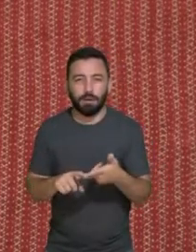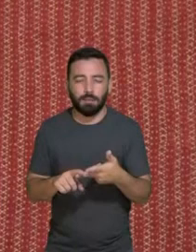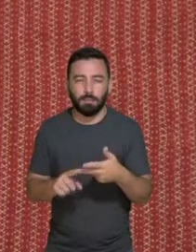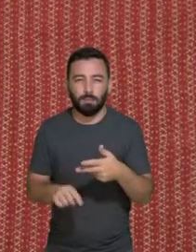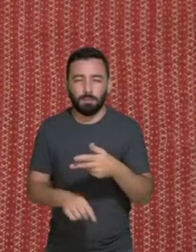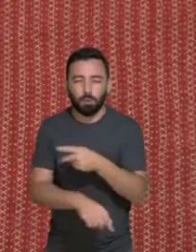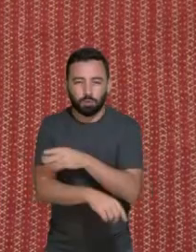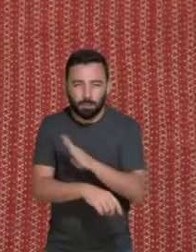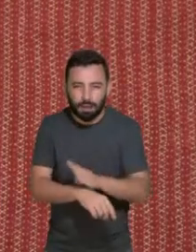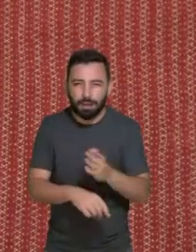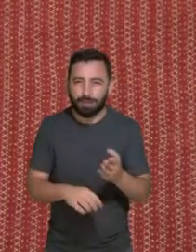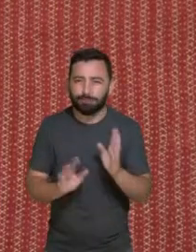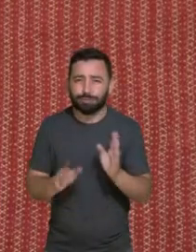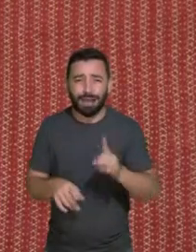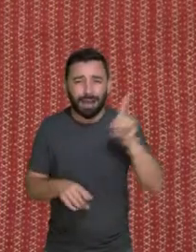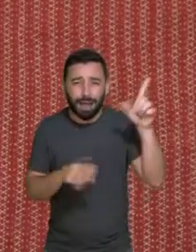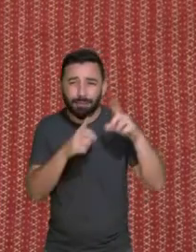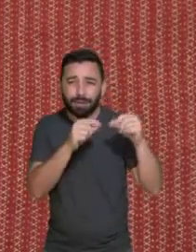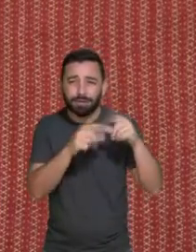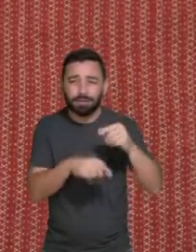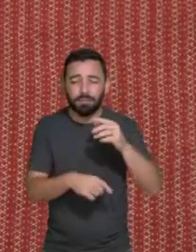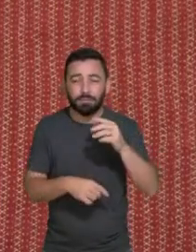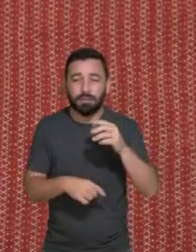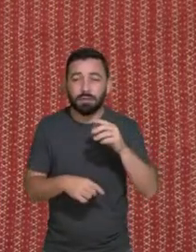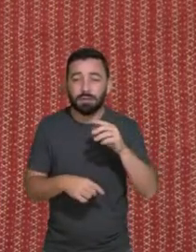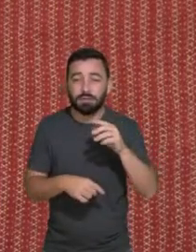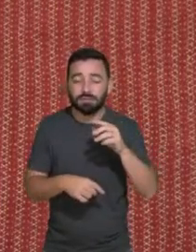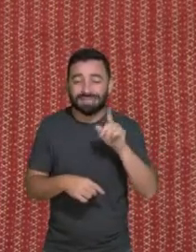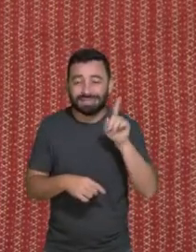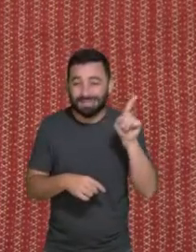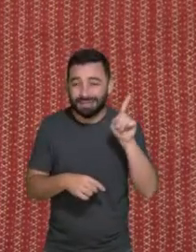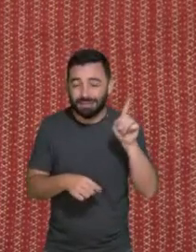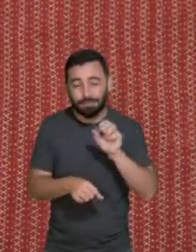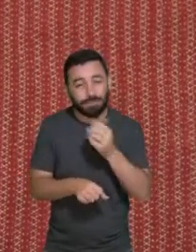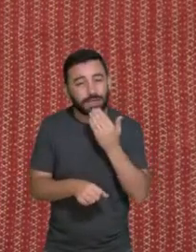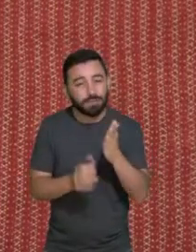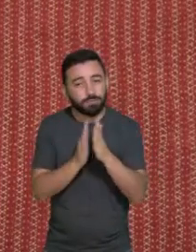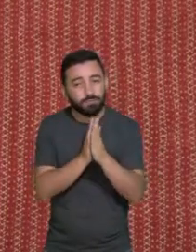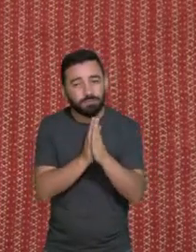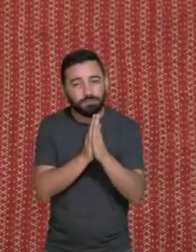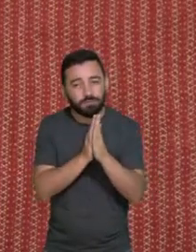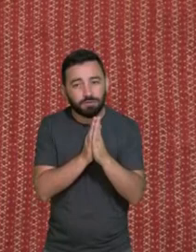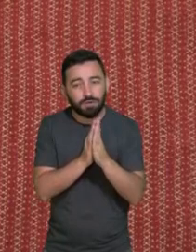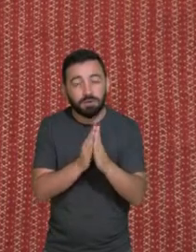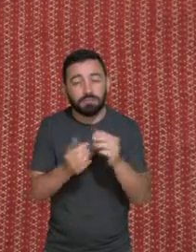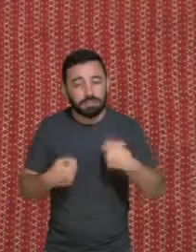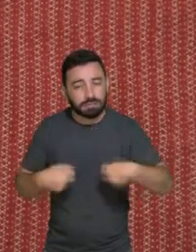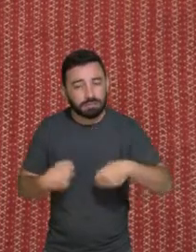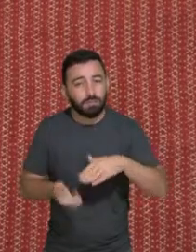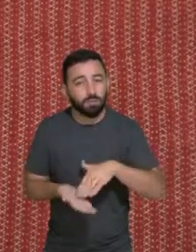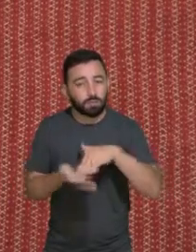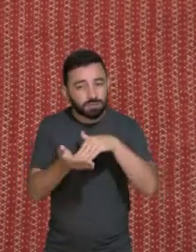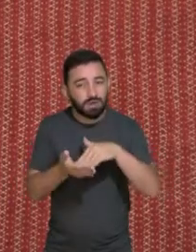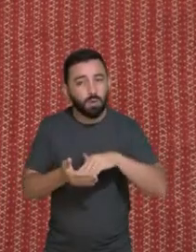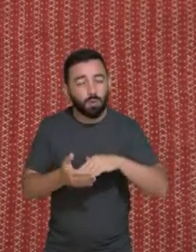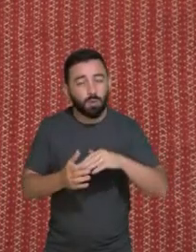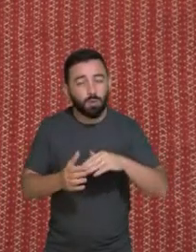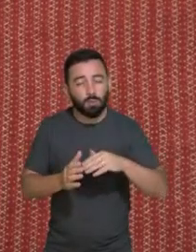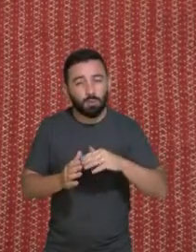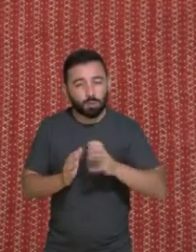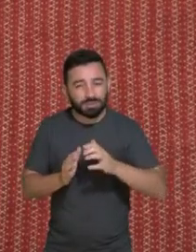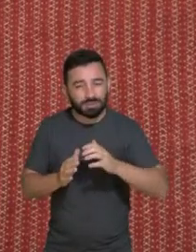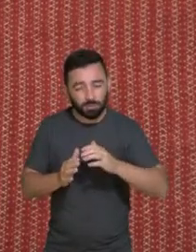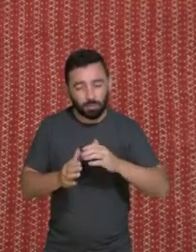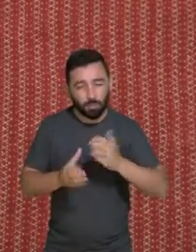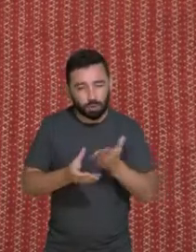isso está em Brasília, no Departamento de Armas da Polícia Federal, e a gente pede esse apoio por essa moção para que esse processo seja mais agilizado,